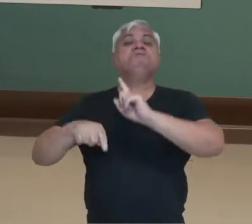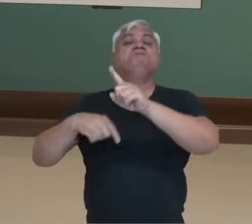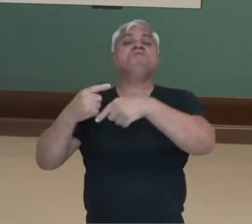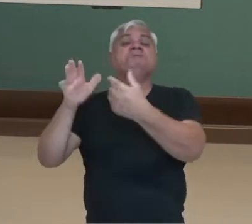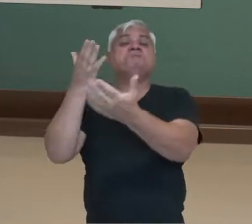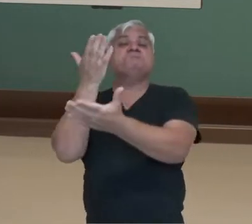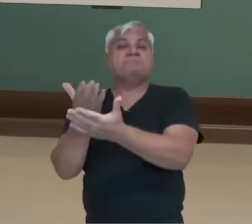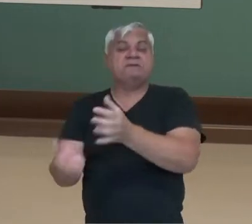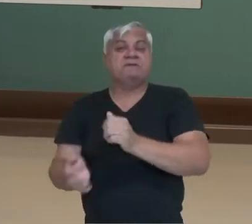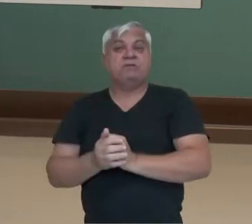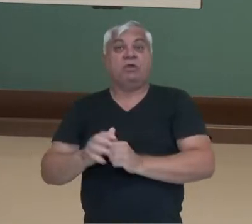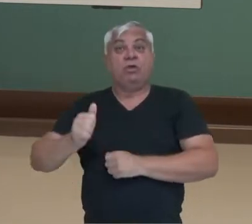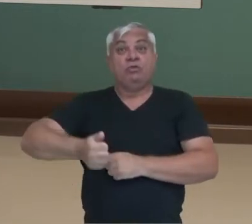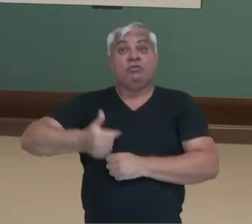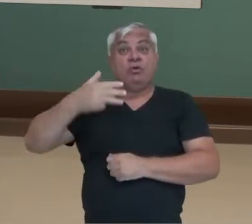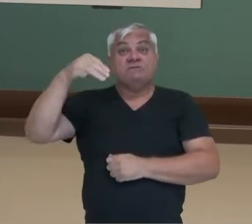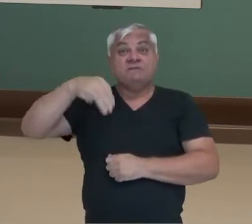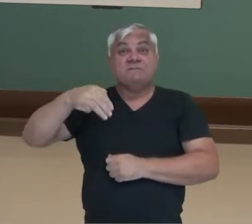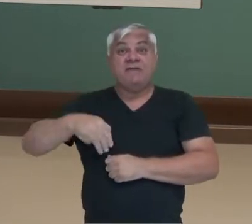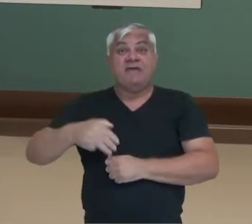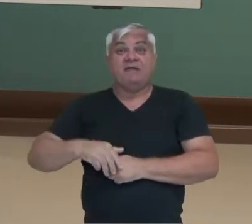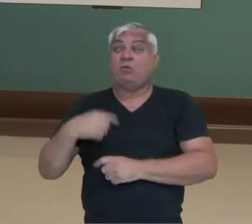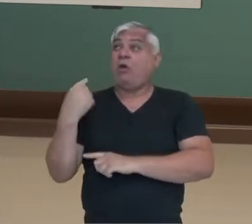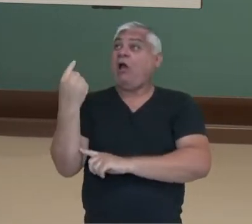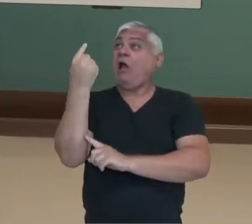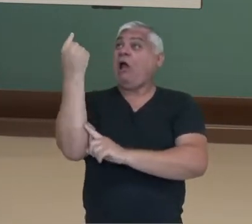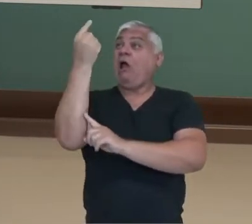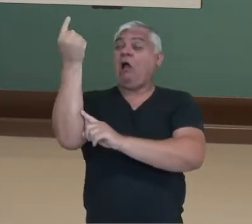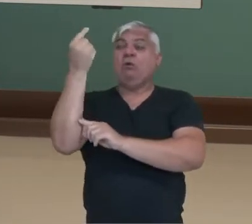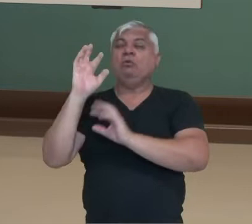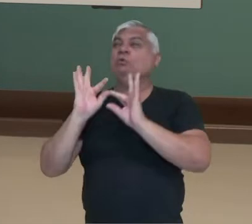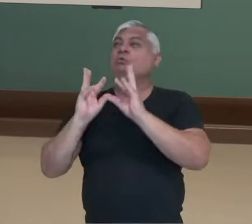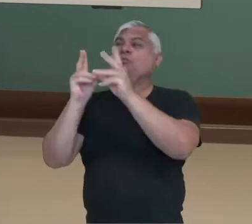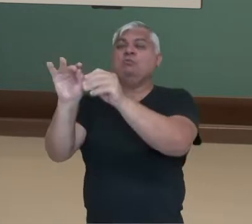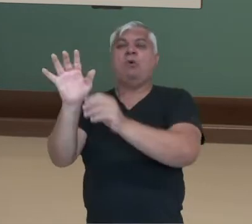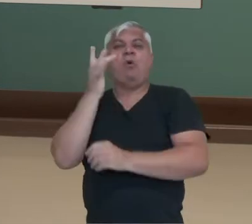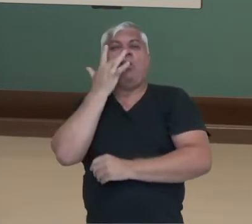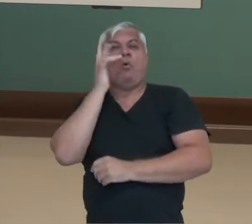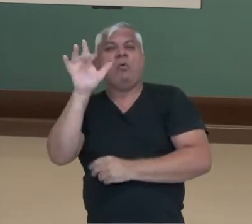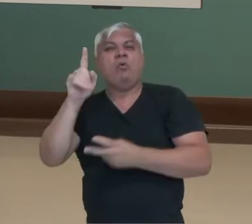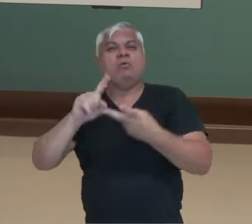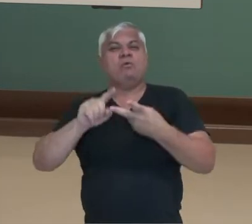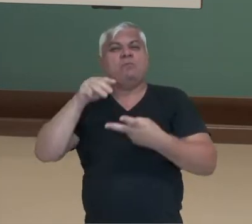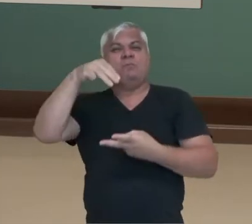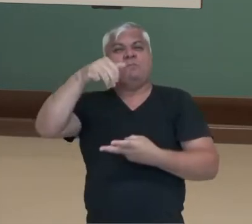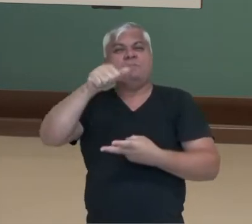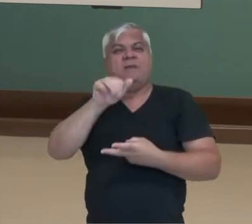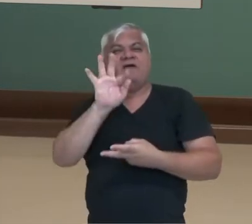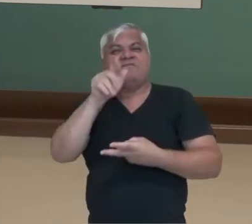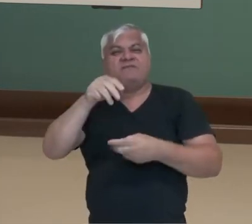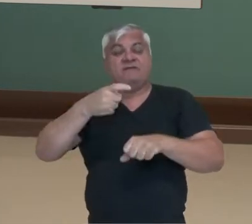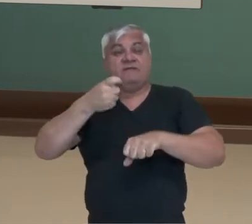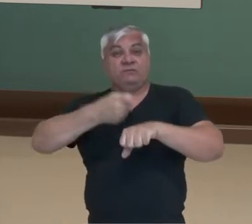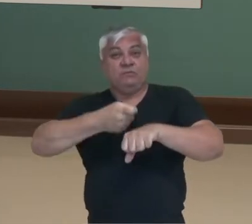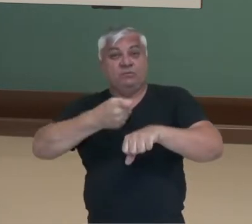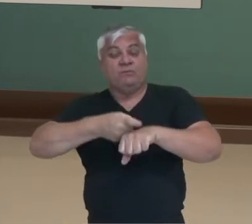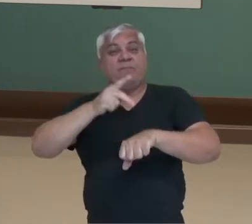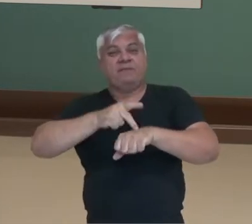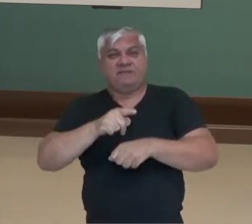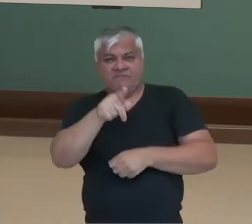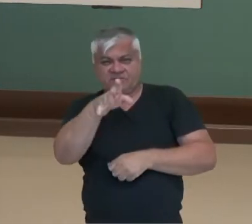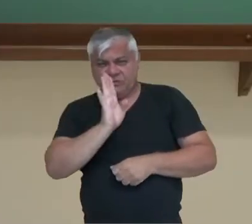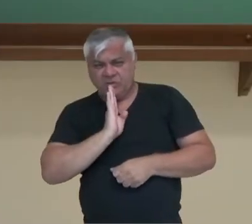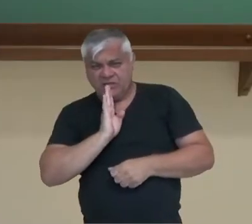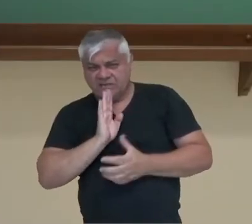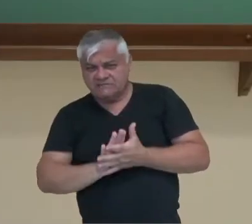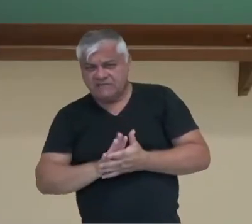Com cerca de 12 metros de altura, revestida de ouro e marfim. Você sabe sobre os deuses? O que você sabe sobre os deuses e deusas e a religião grega? É